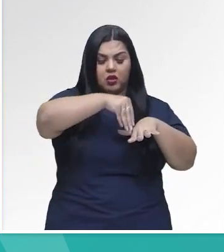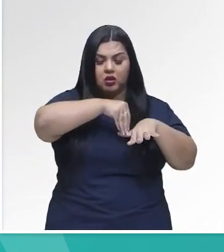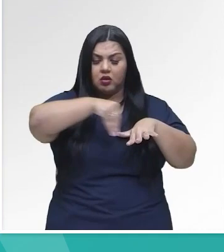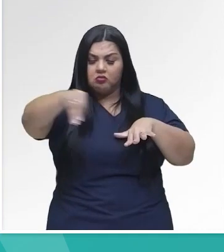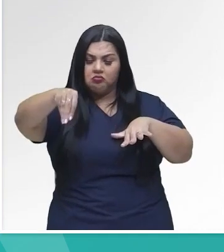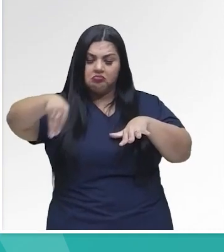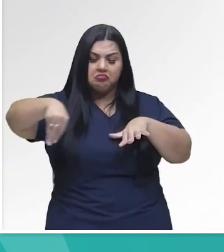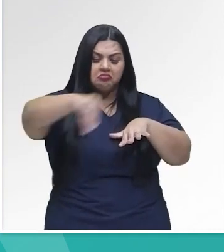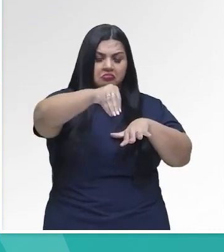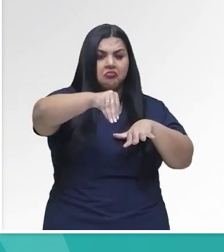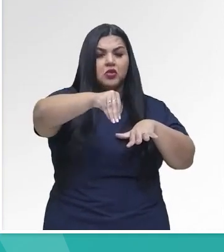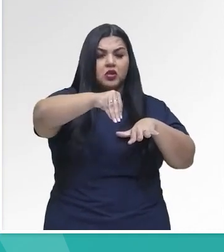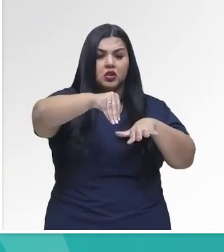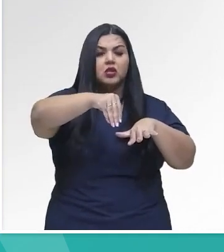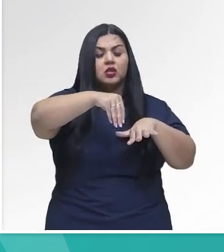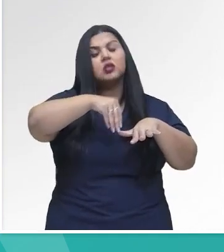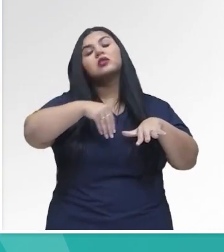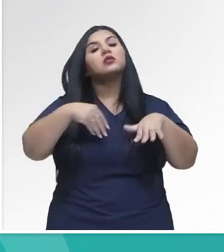Diagonal, como vocês estão vendo,